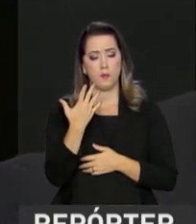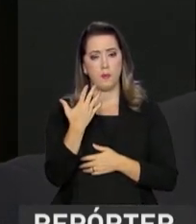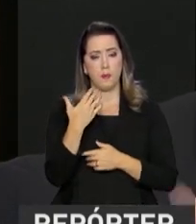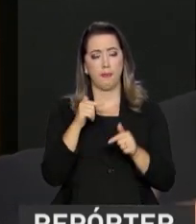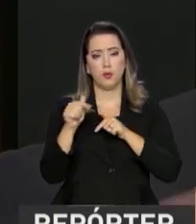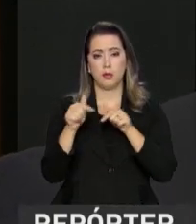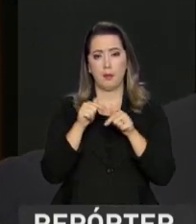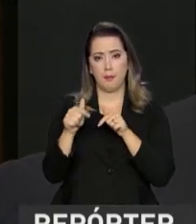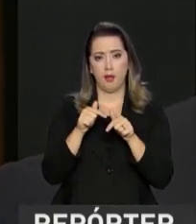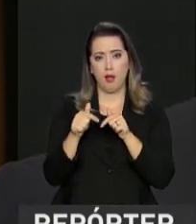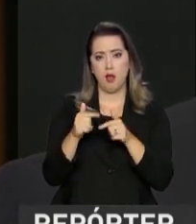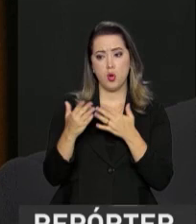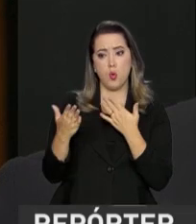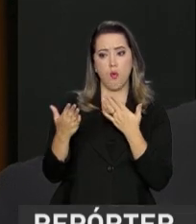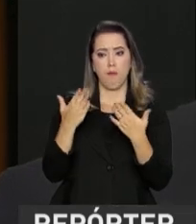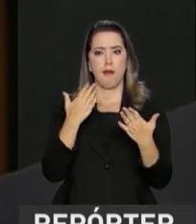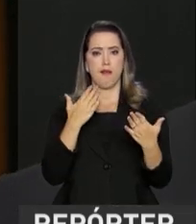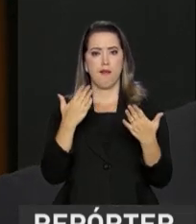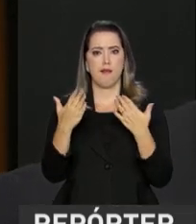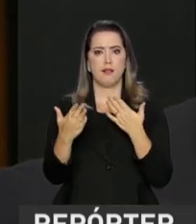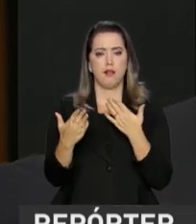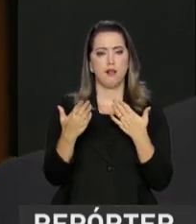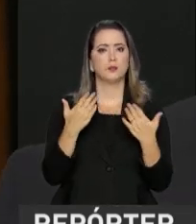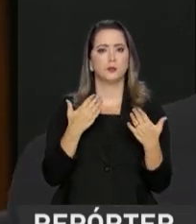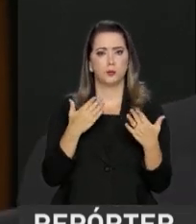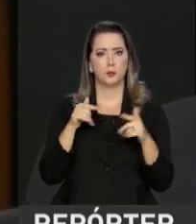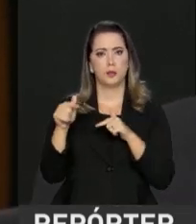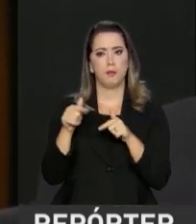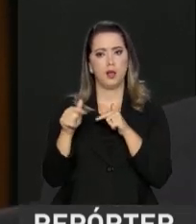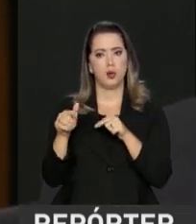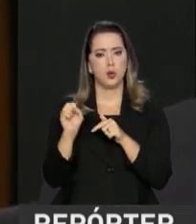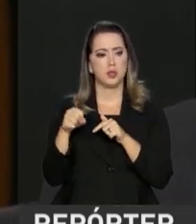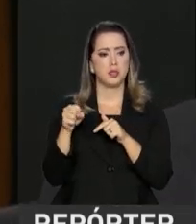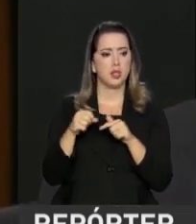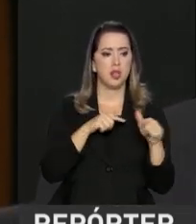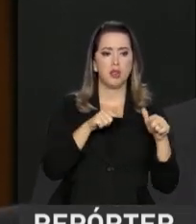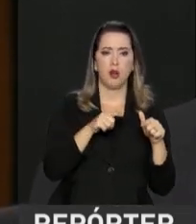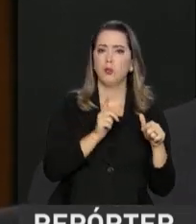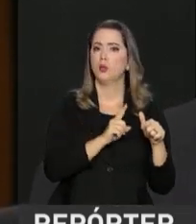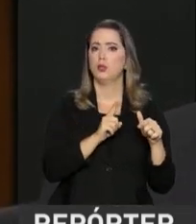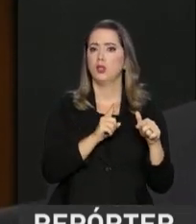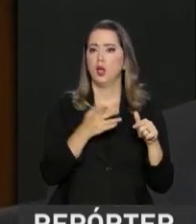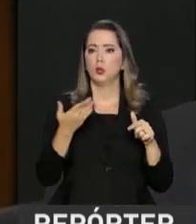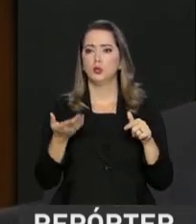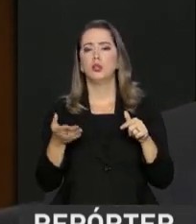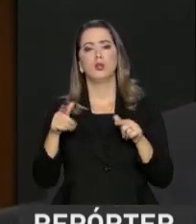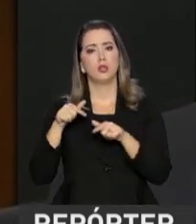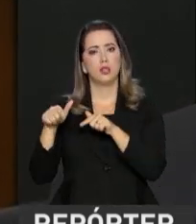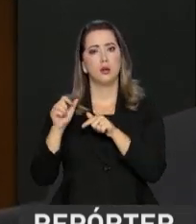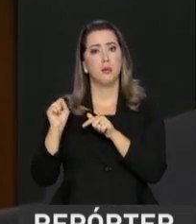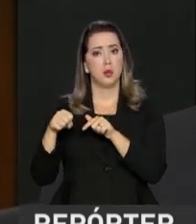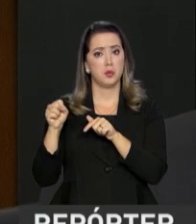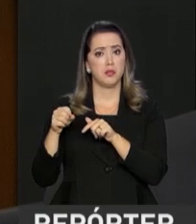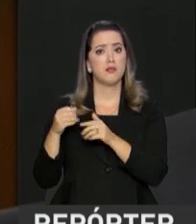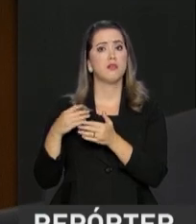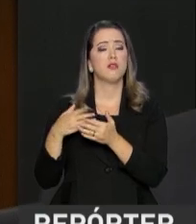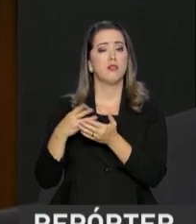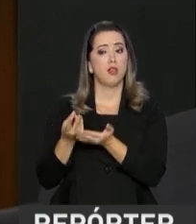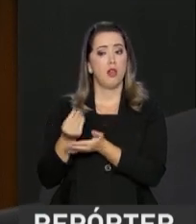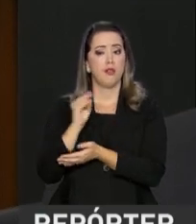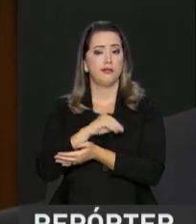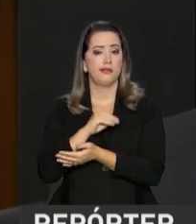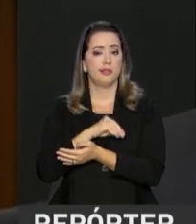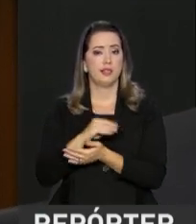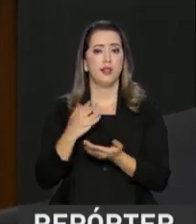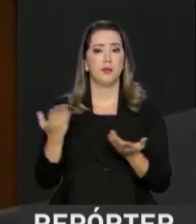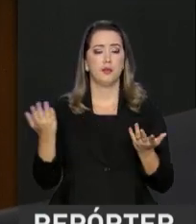trabalho é efetiva ou seja o pai ou desde medir a presença física do perito e passo